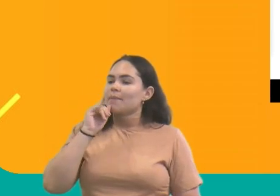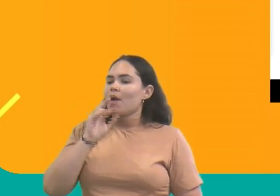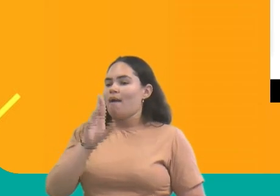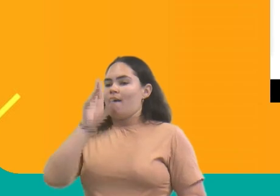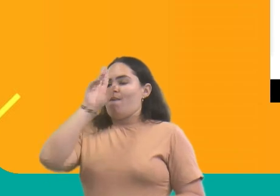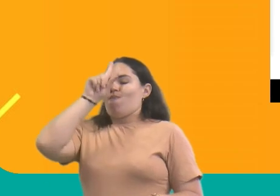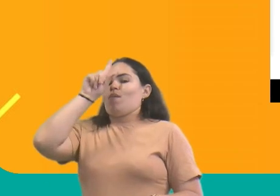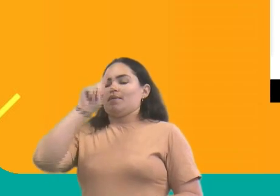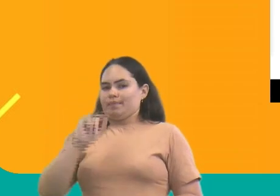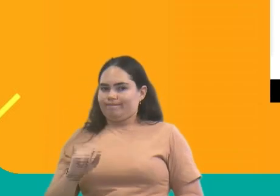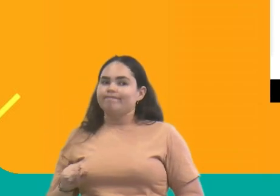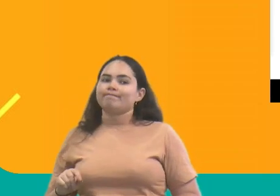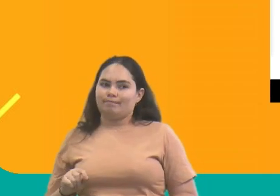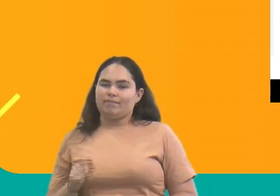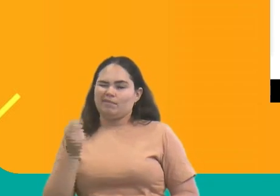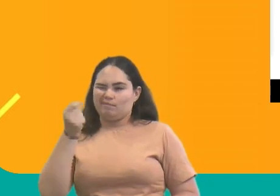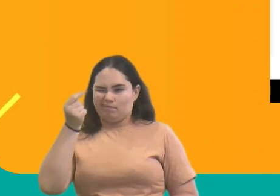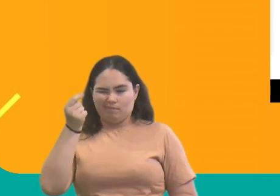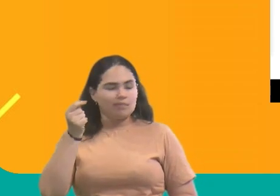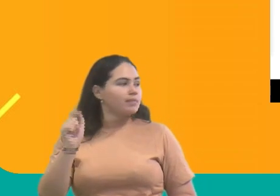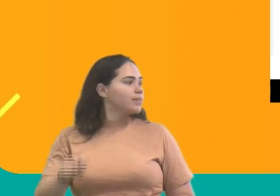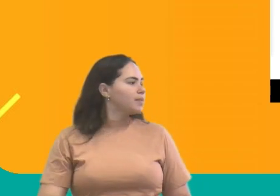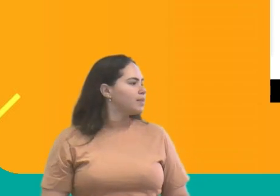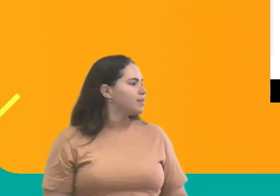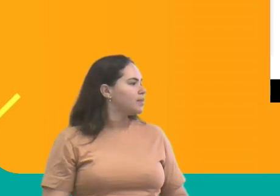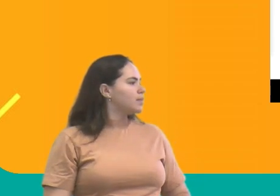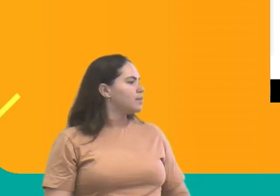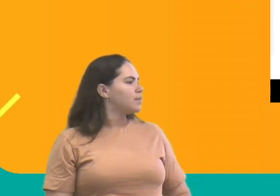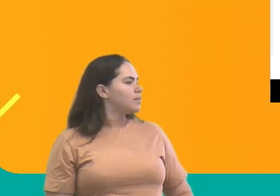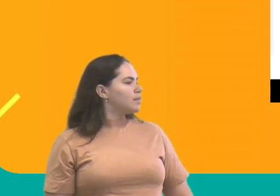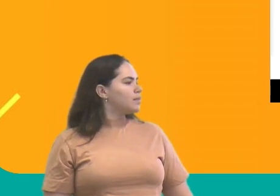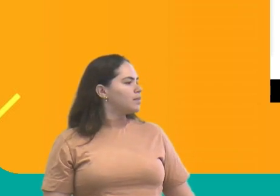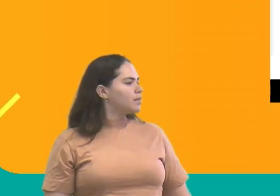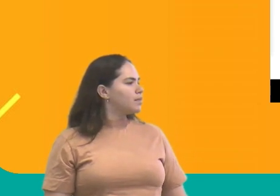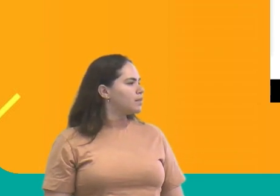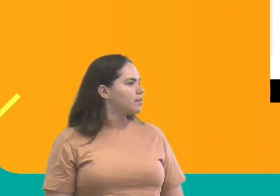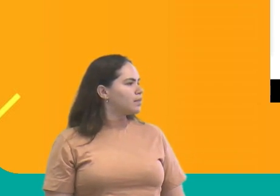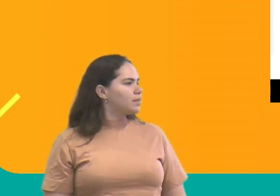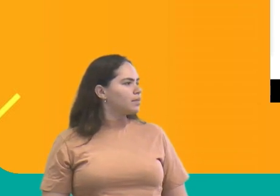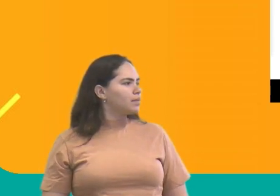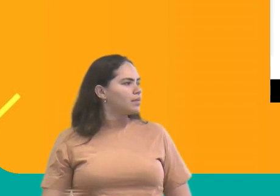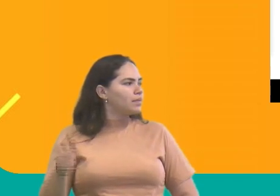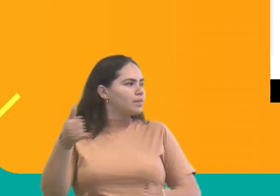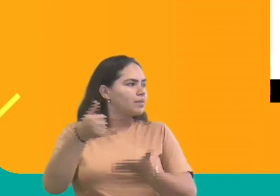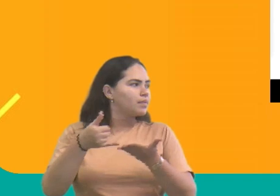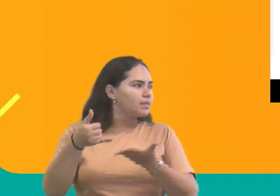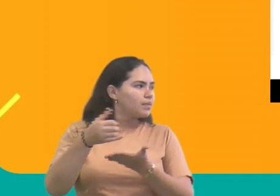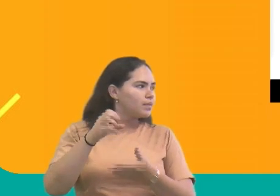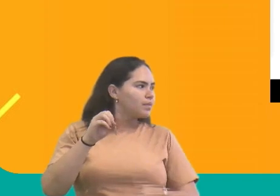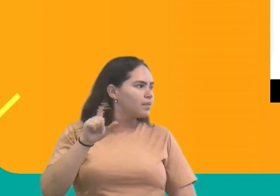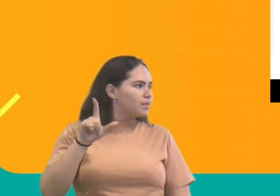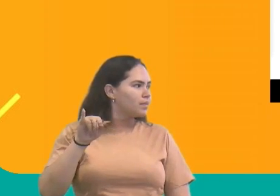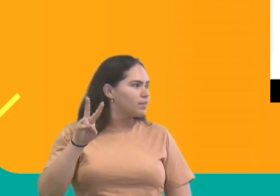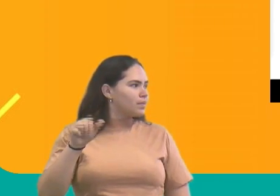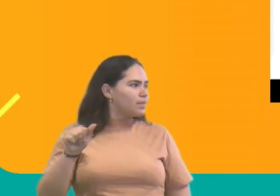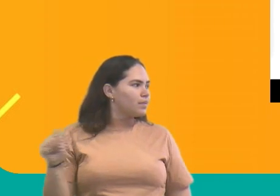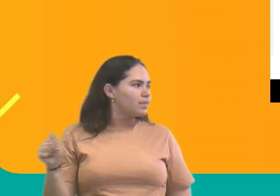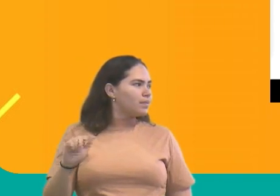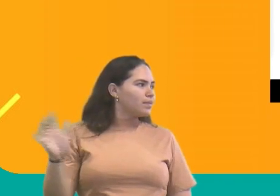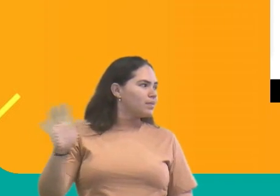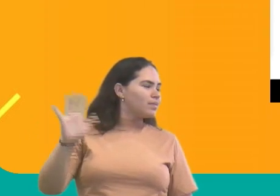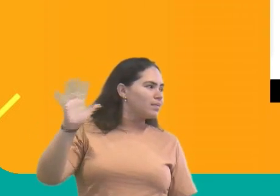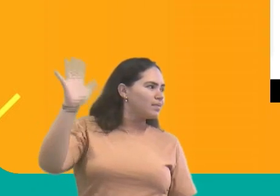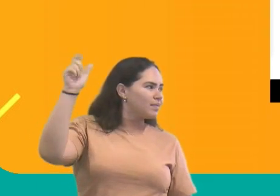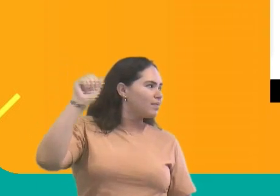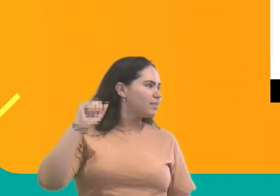para a gente escorregar. E eu vou te contar, viu? O azeite de oliva, do preço que ele está, meu amor,